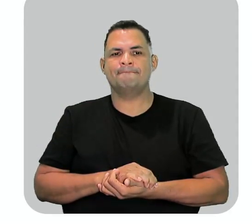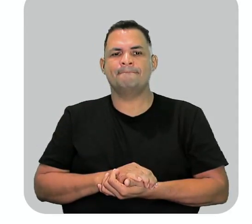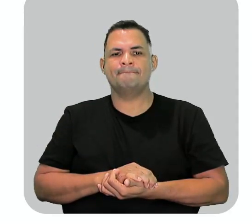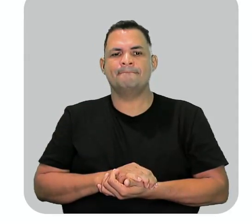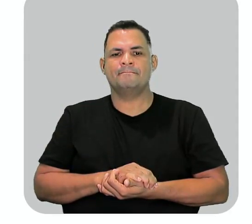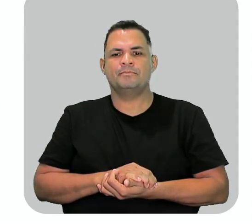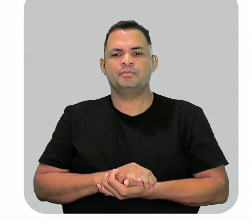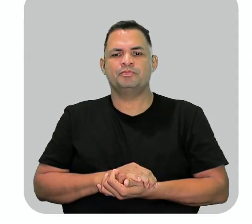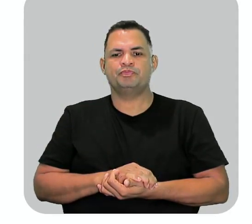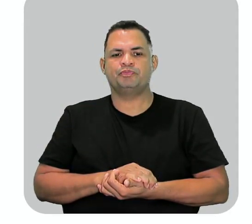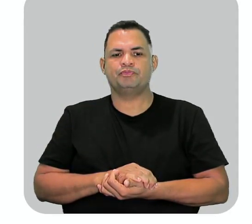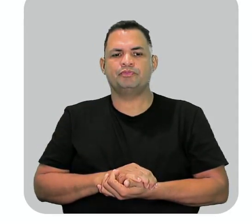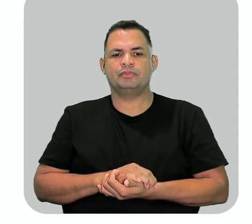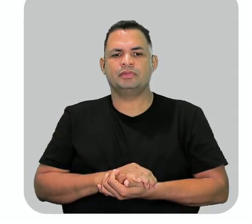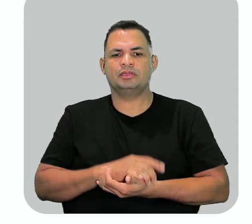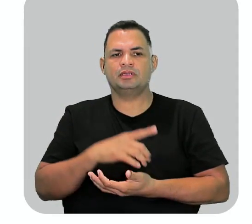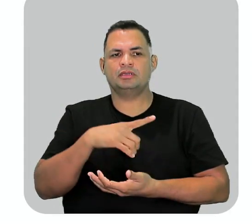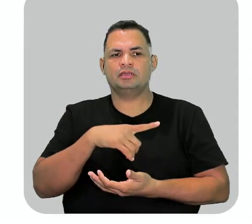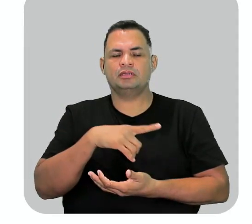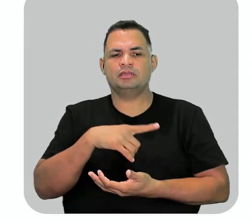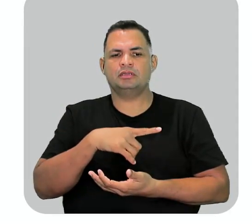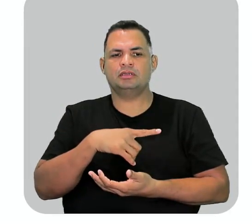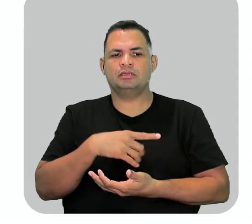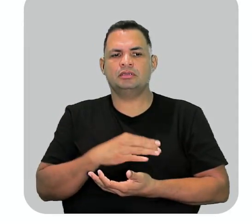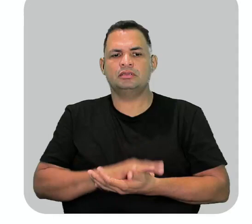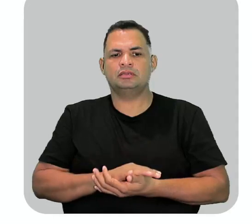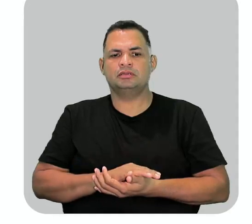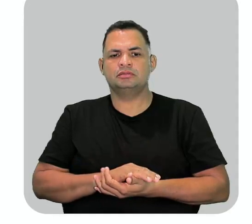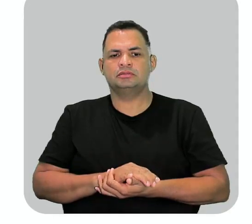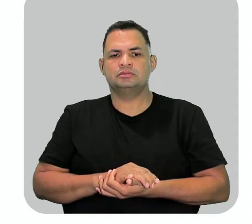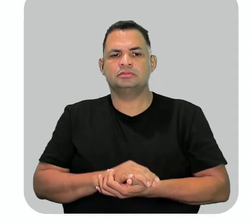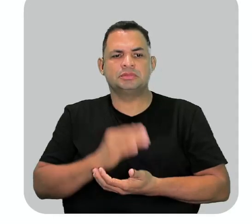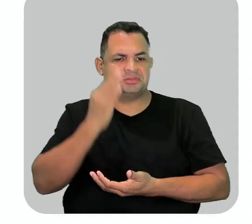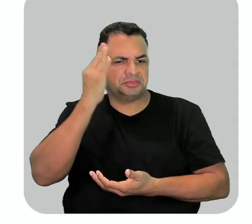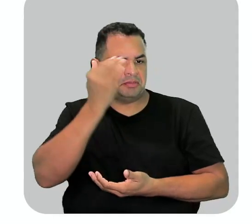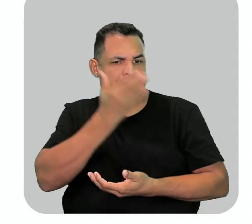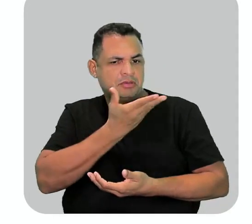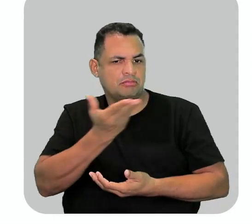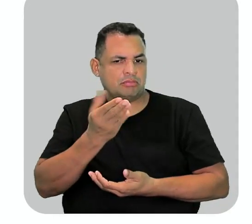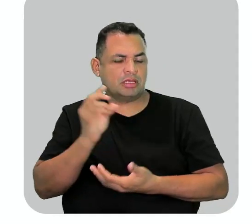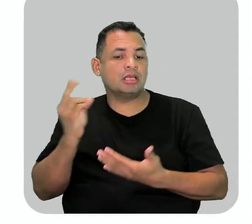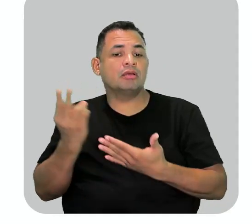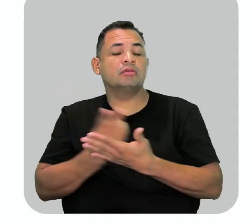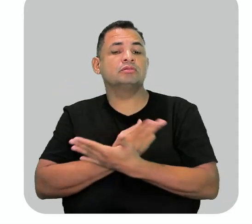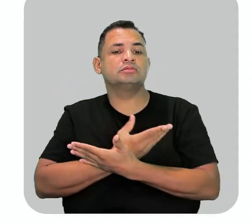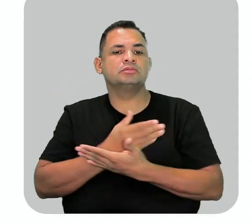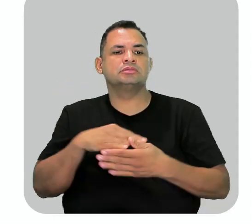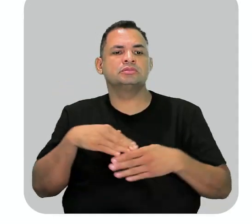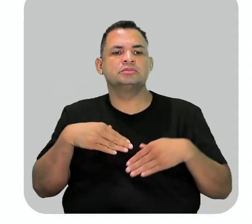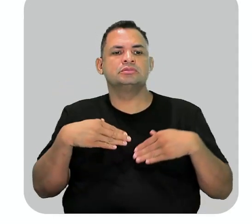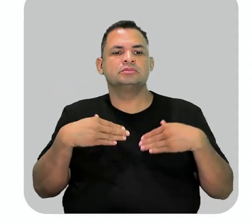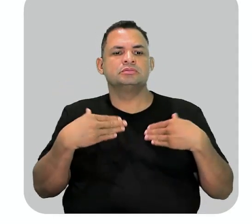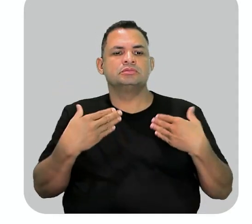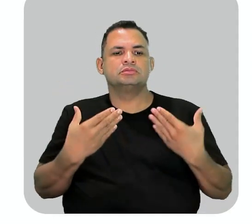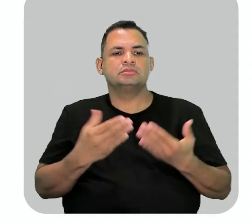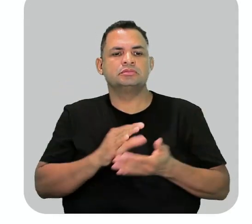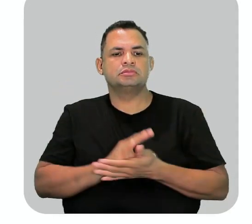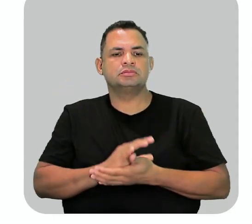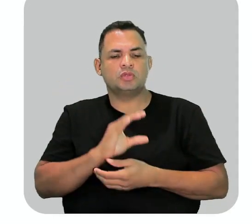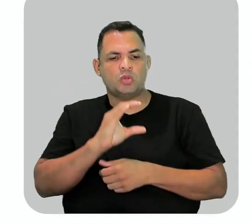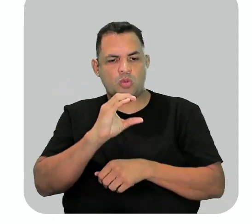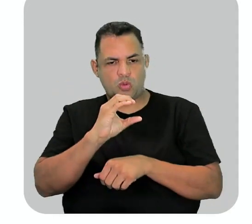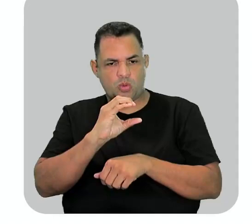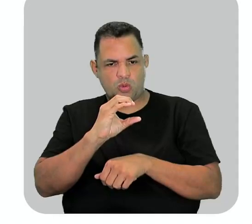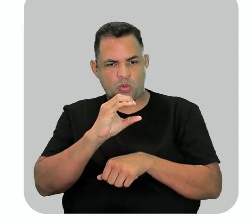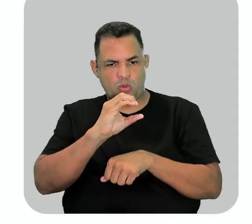propan-2-ol. E a gente tem aqui essa noção. Porque o que acontece? O